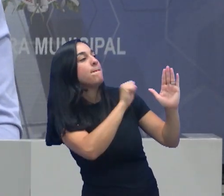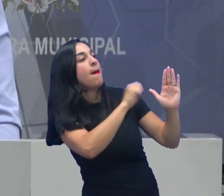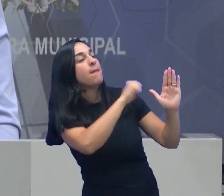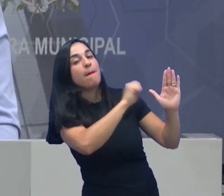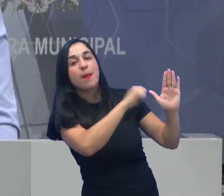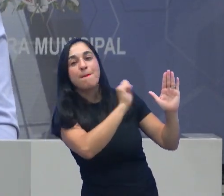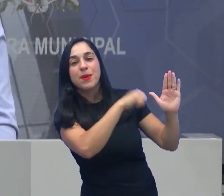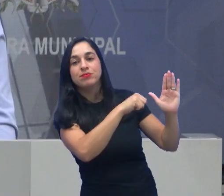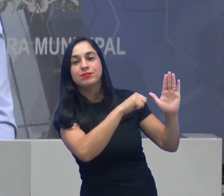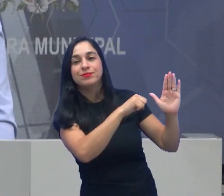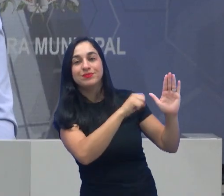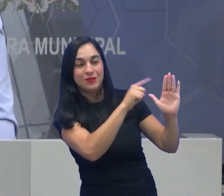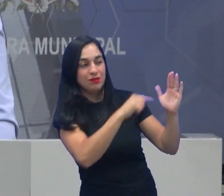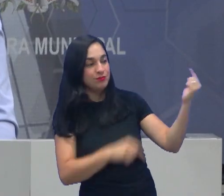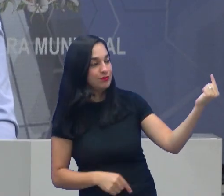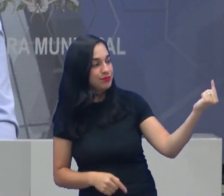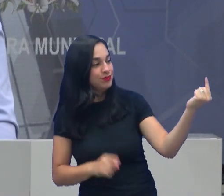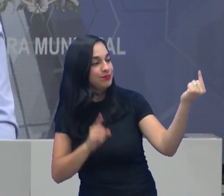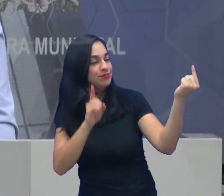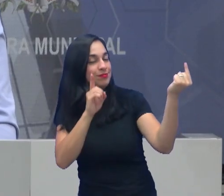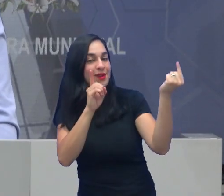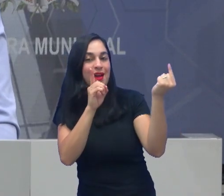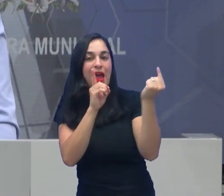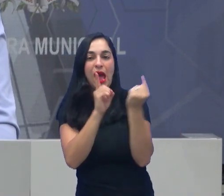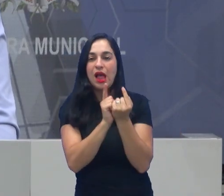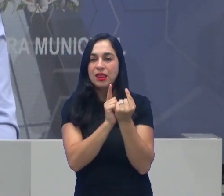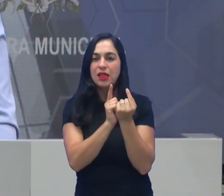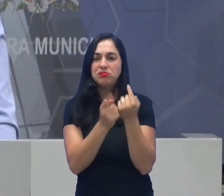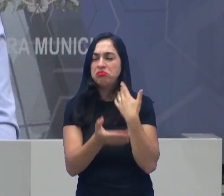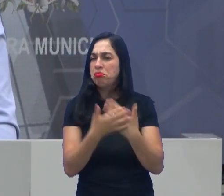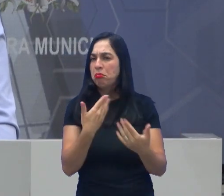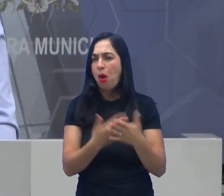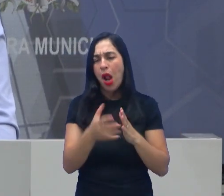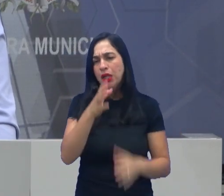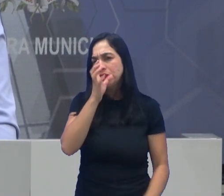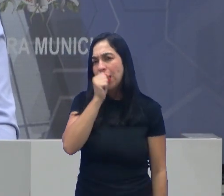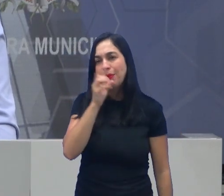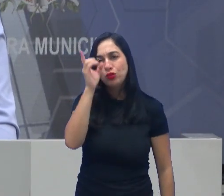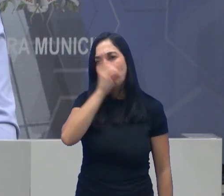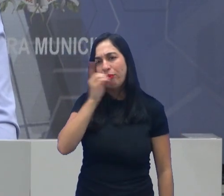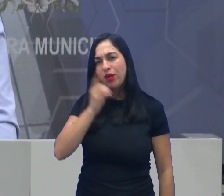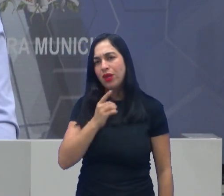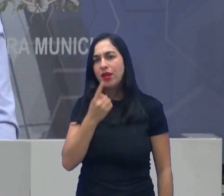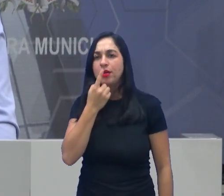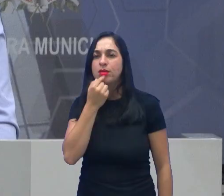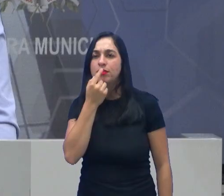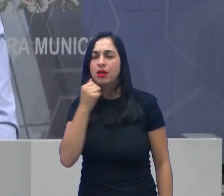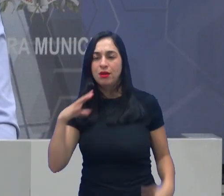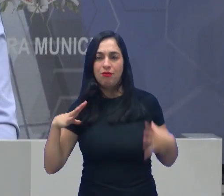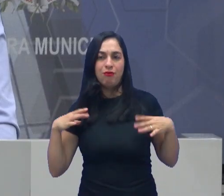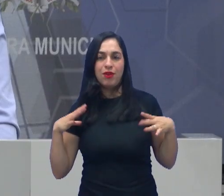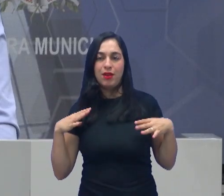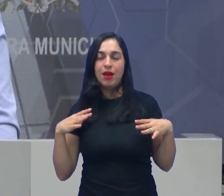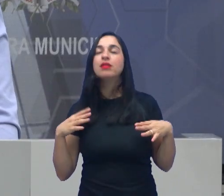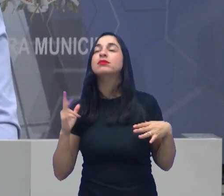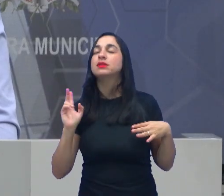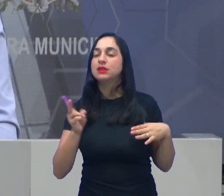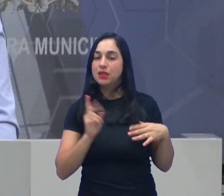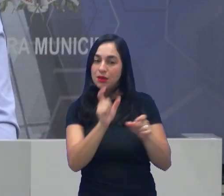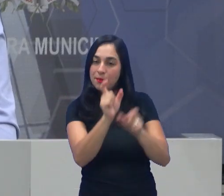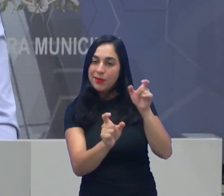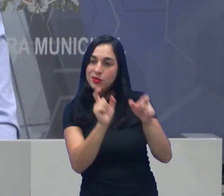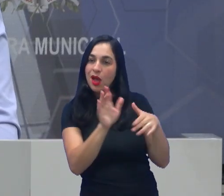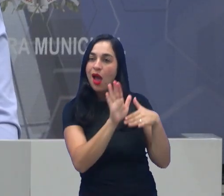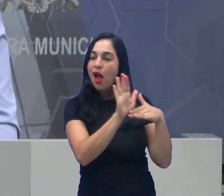líder atendendo, seja no sábado, no domingo, no feriado, está sempre ali atento às necessidades da população. Então, que